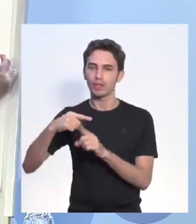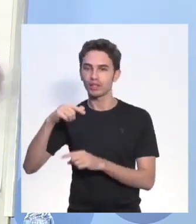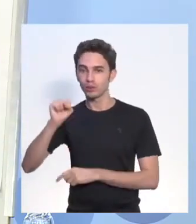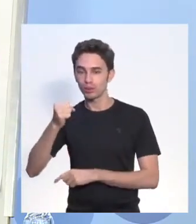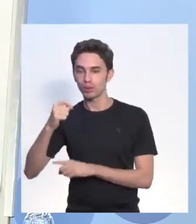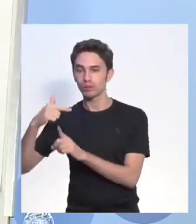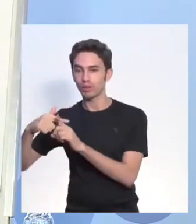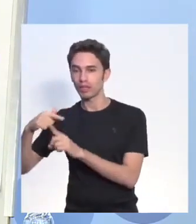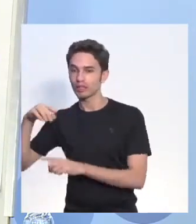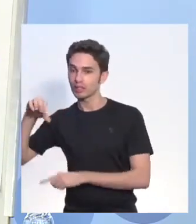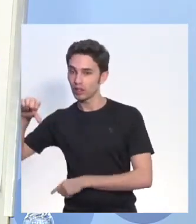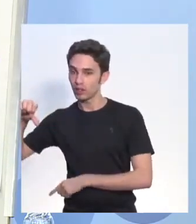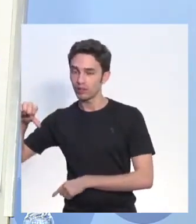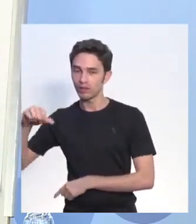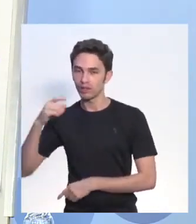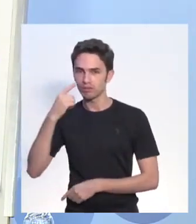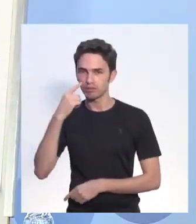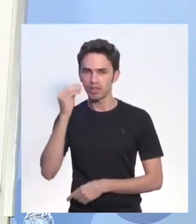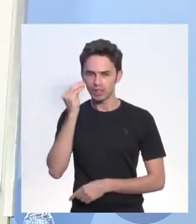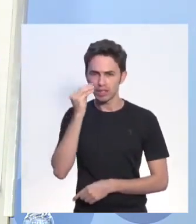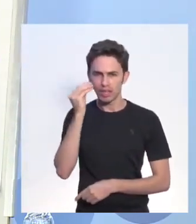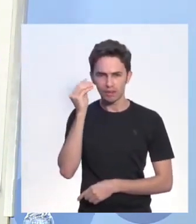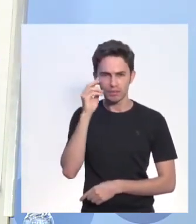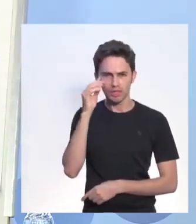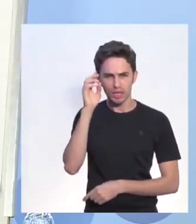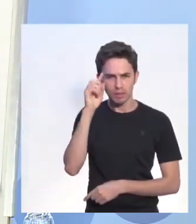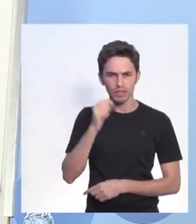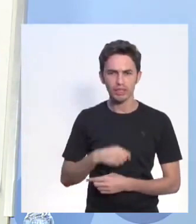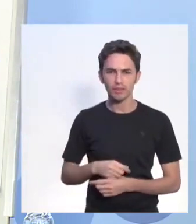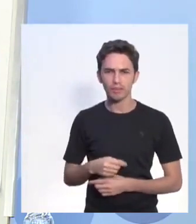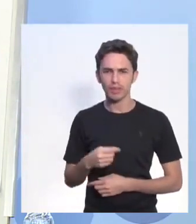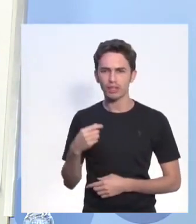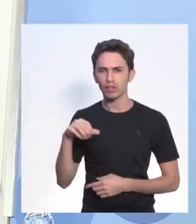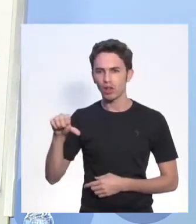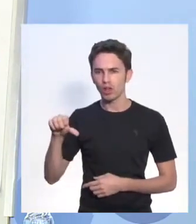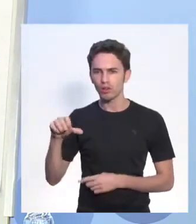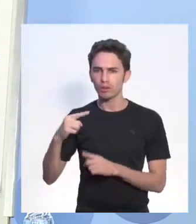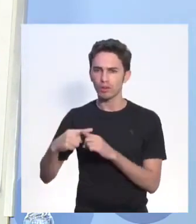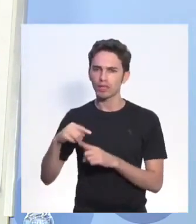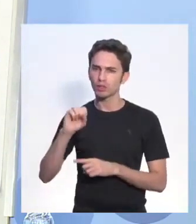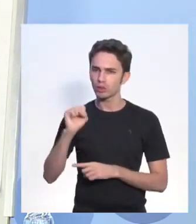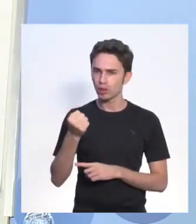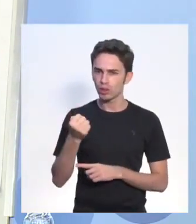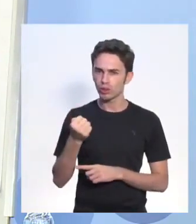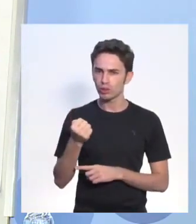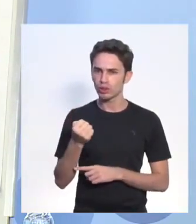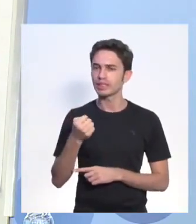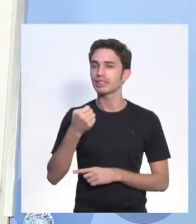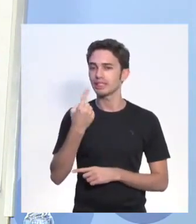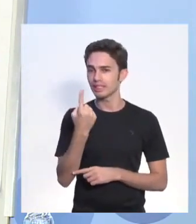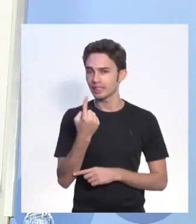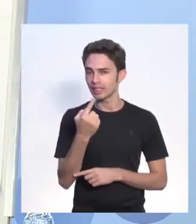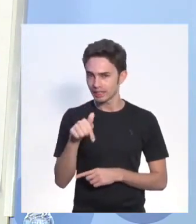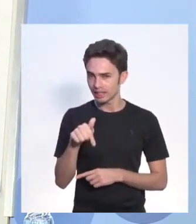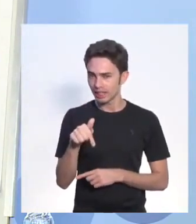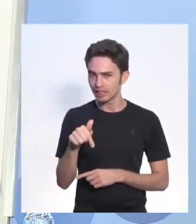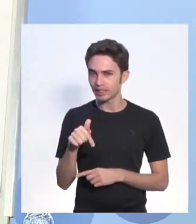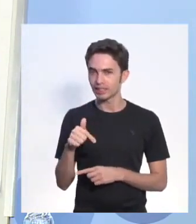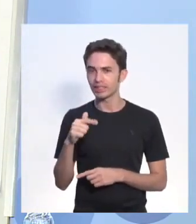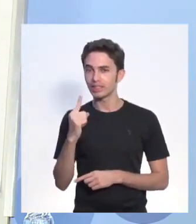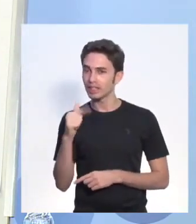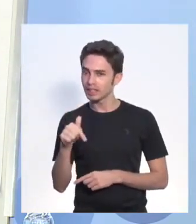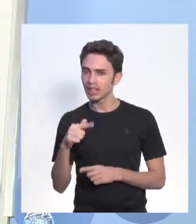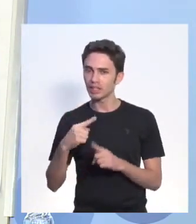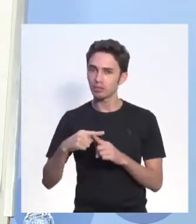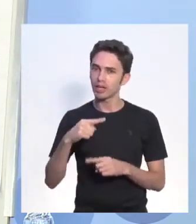9. Então, vamos somar? Dá para fazer de cabeça, né? Vou vir de trás para frente. 9 mais 8 dá 17. 17